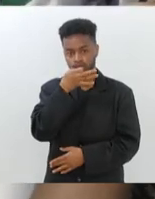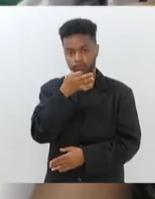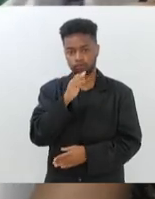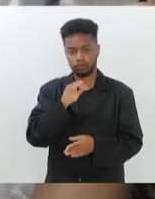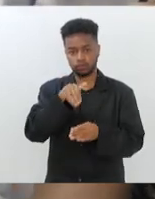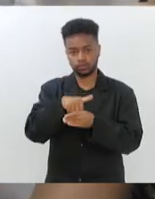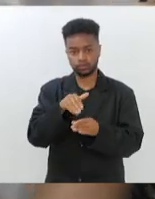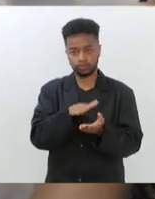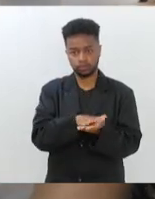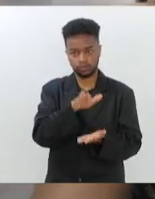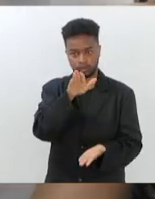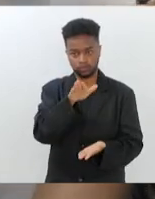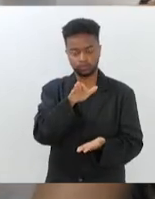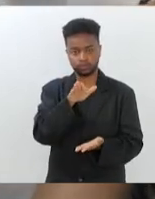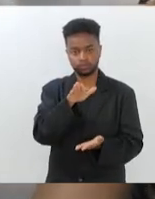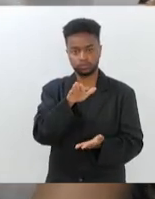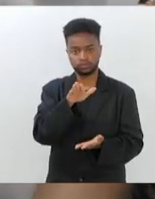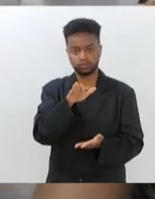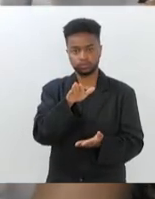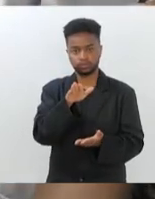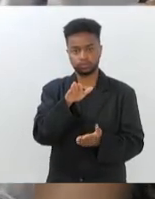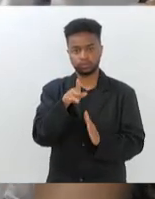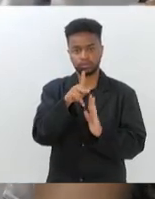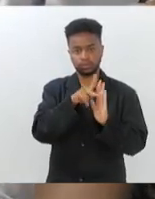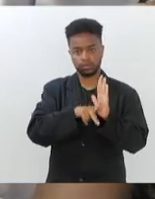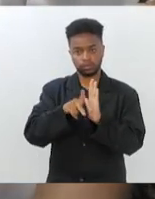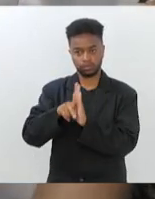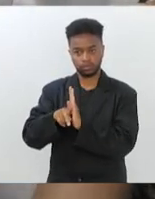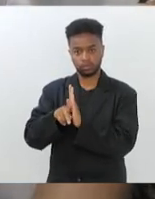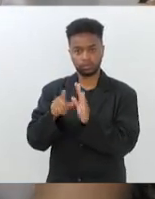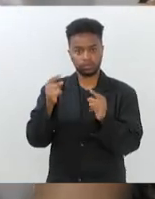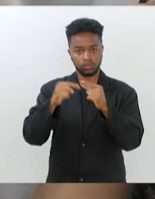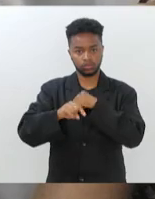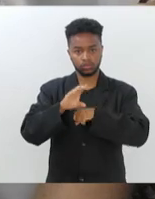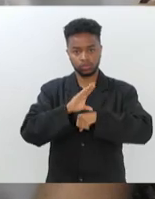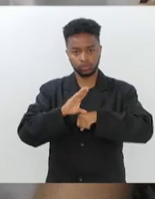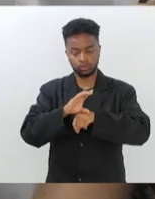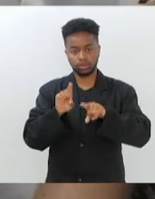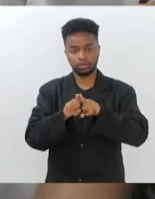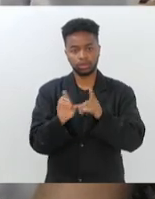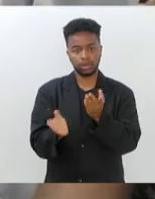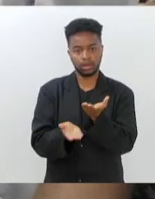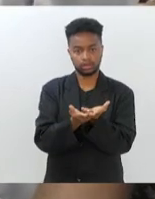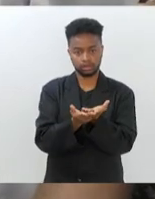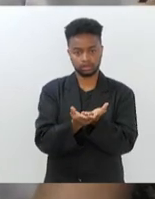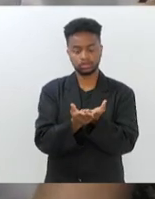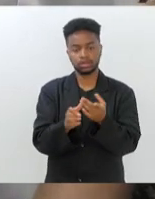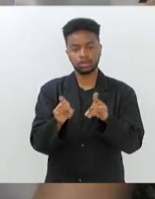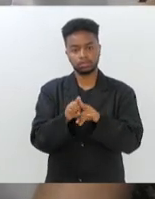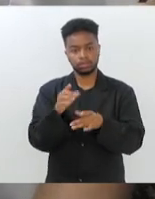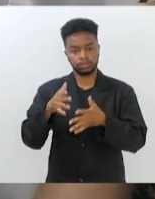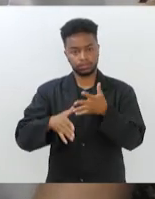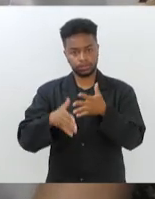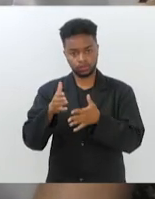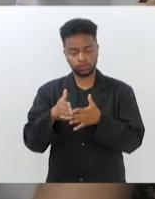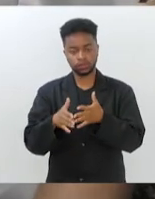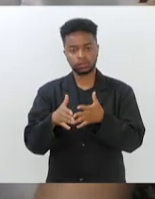votação em bloco dos projetos que estão pela Inc idade pela anexação pela